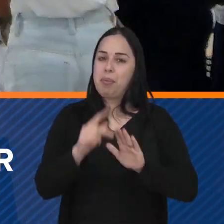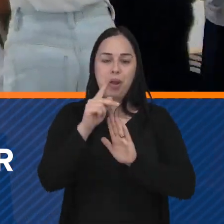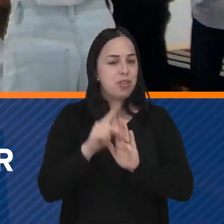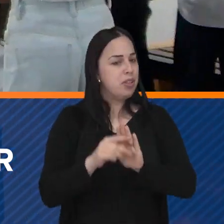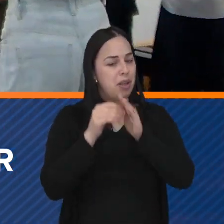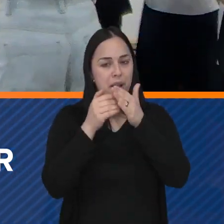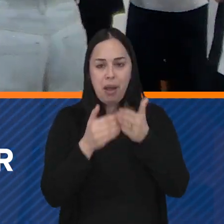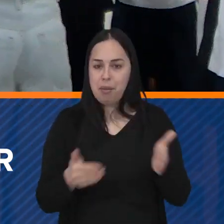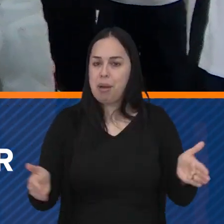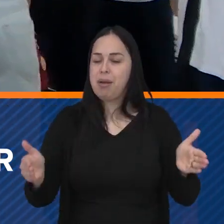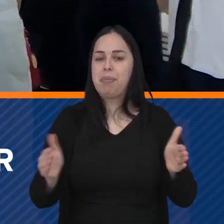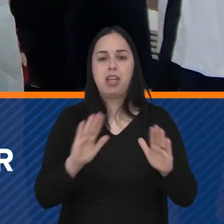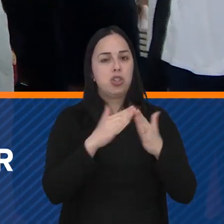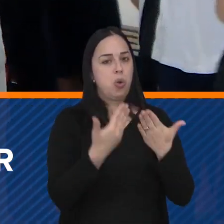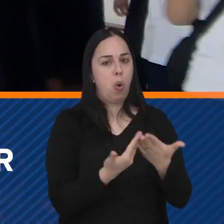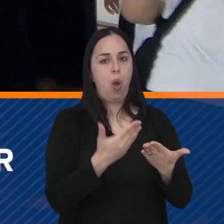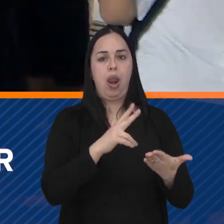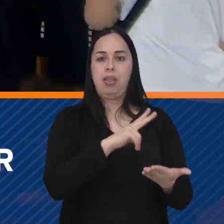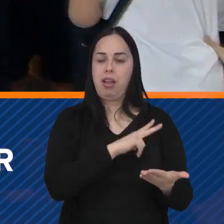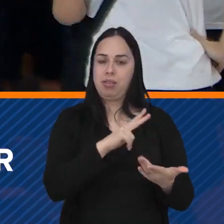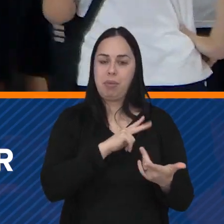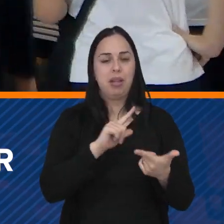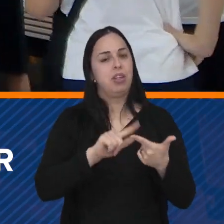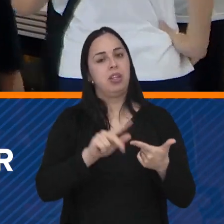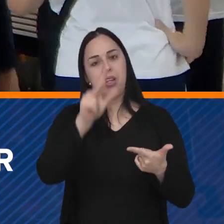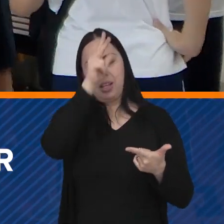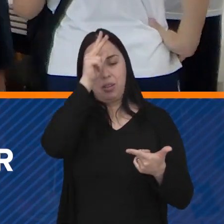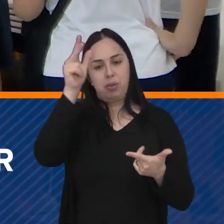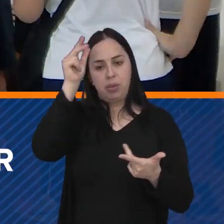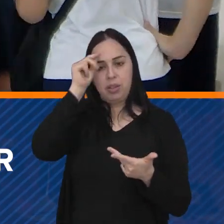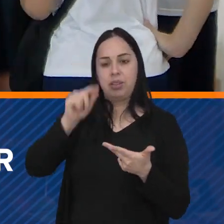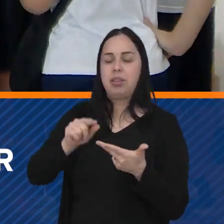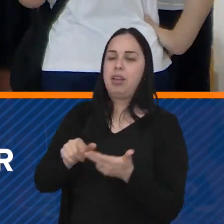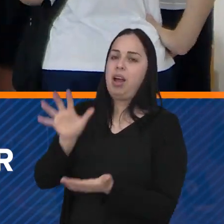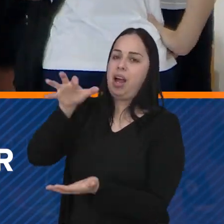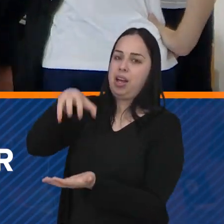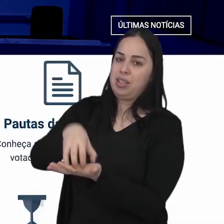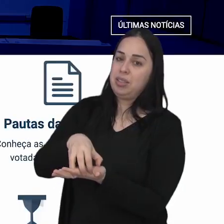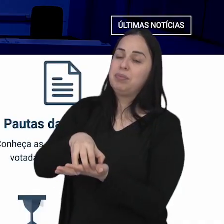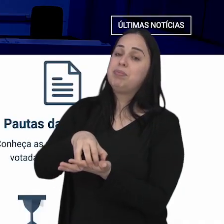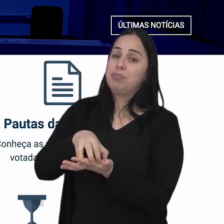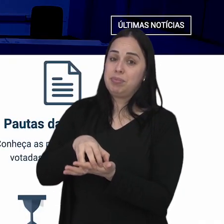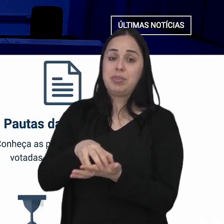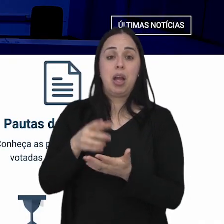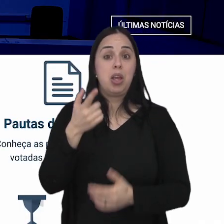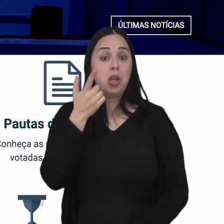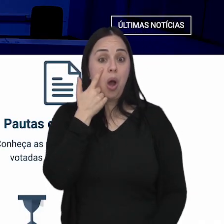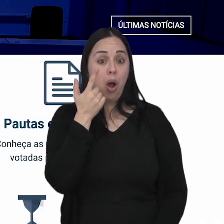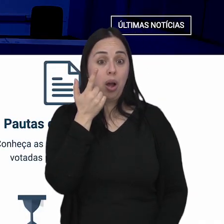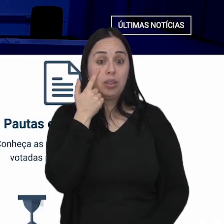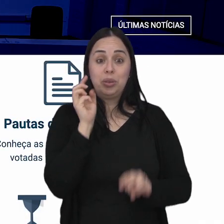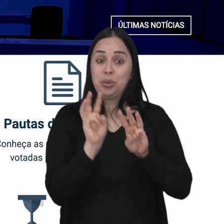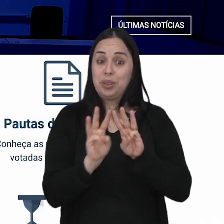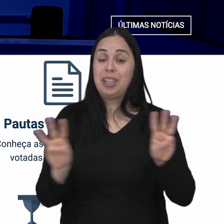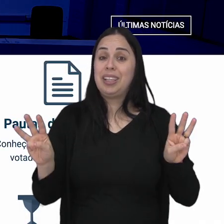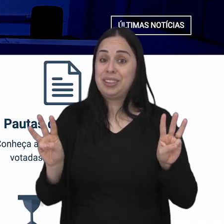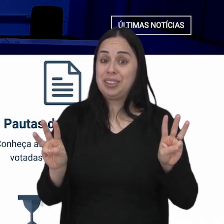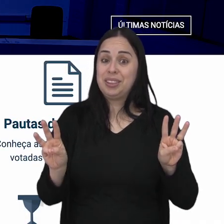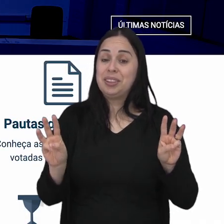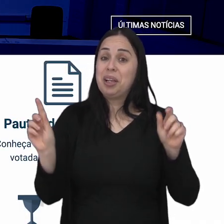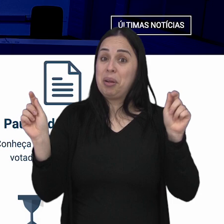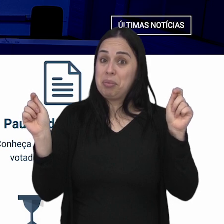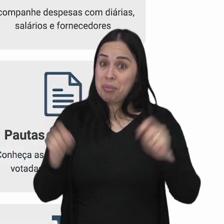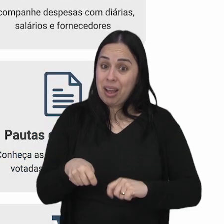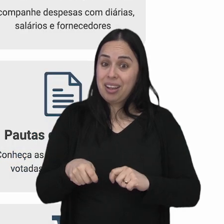câmara.sjc.sp.gov.br. O programa é aberto para escolas públicas e particulares, associações, entidades e outras instituições. E olha só, no site